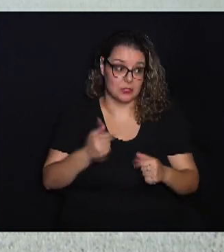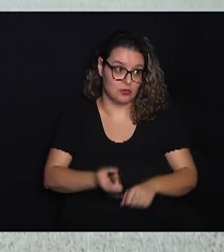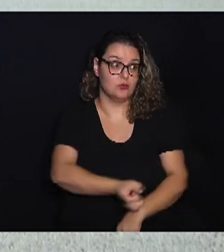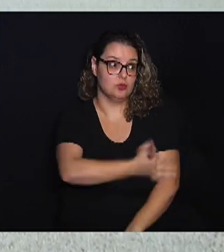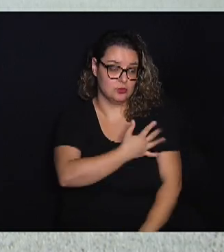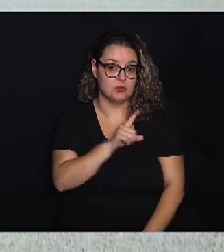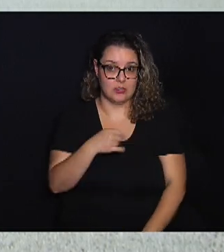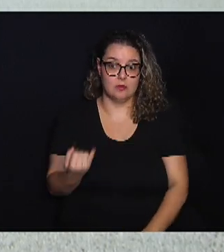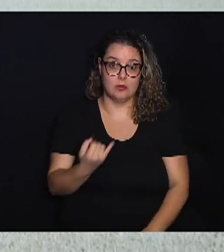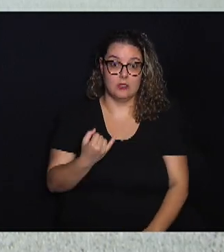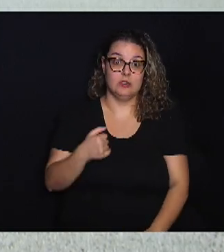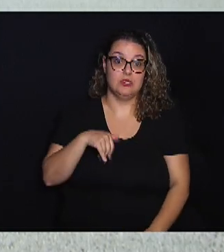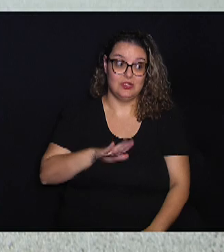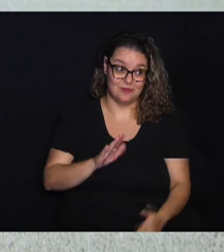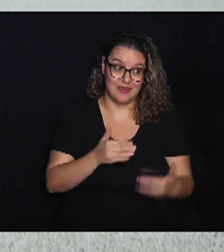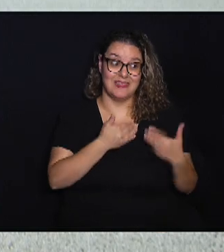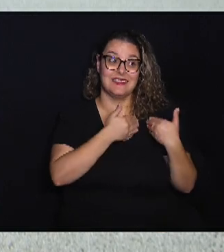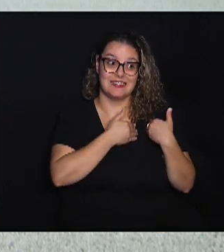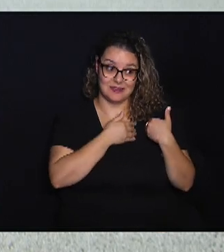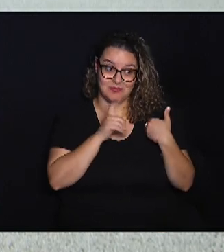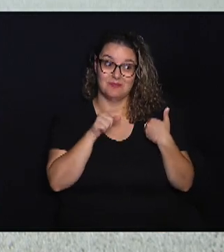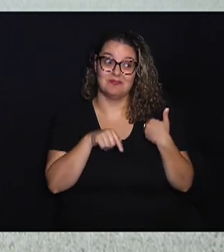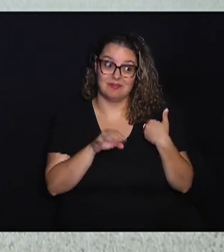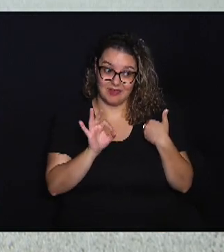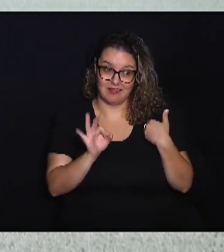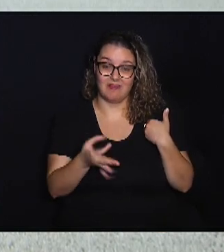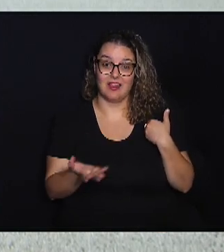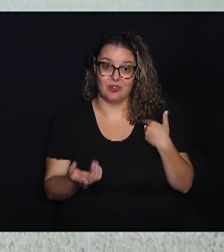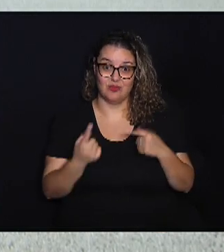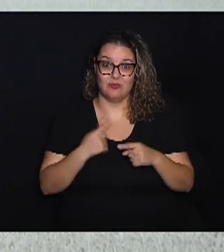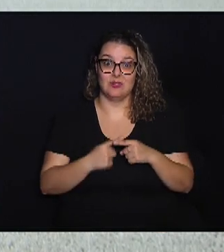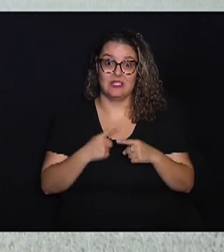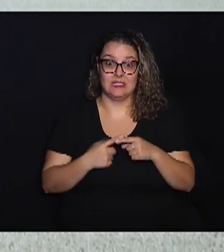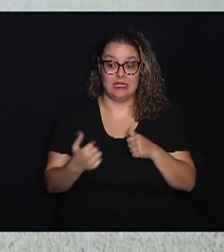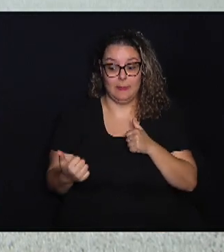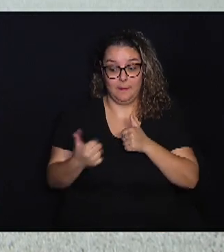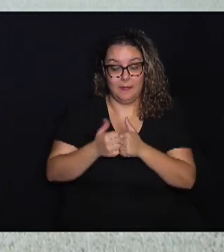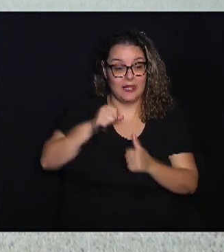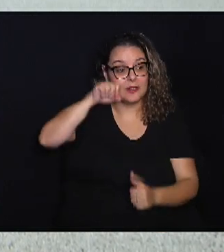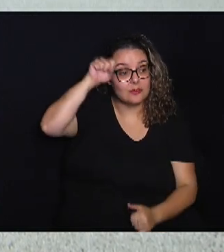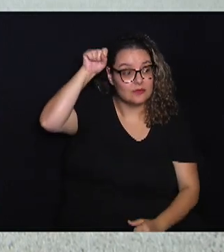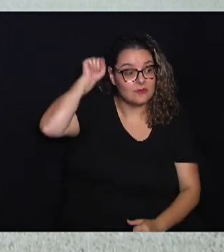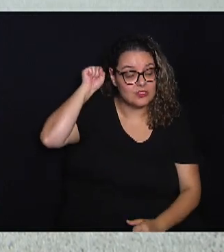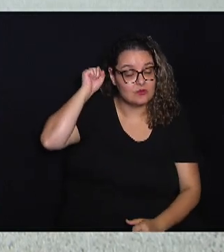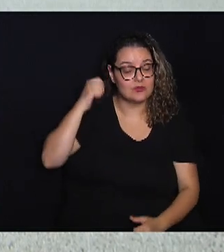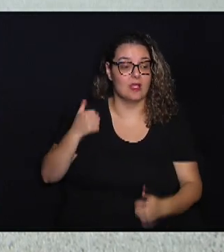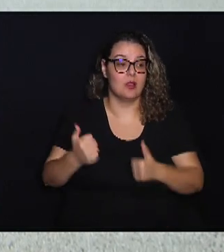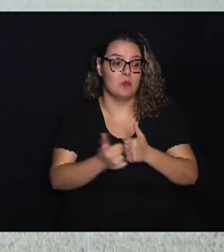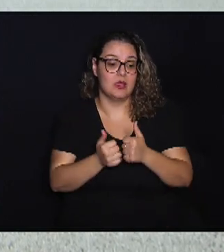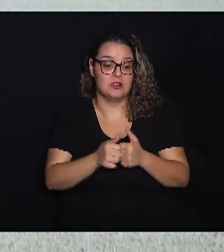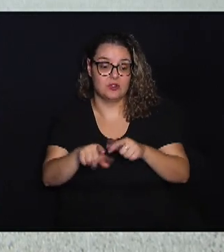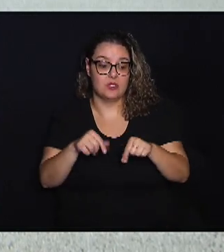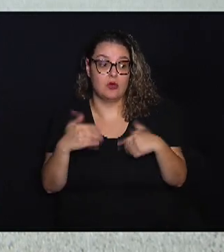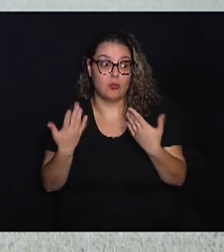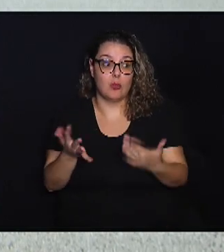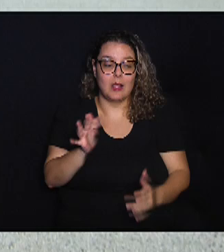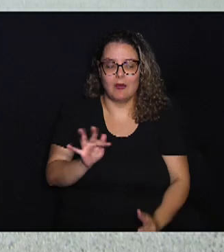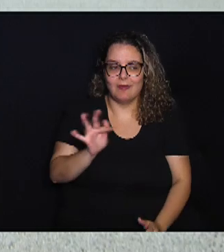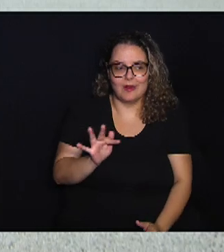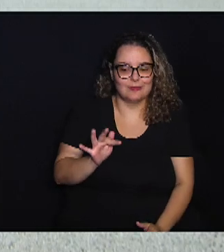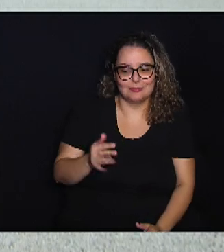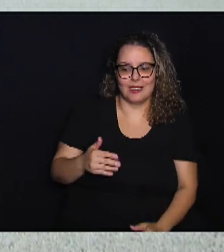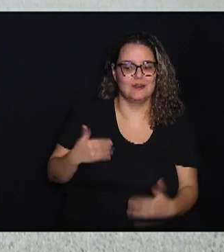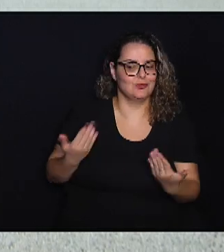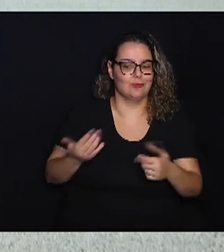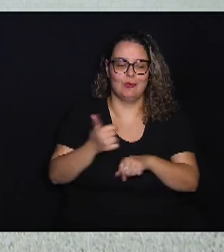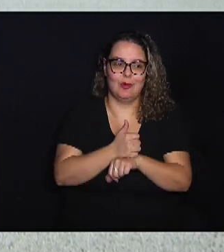mas de muito mais responsabilidade, porque você está próximo ali do vestibular, próximo de escolher o que você vai fazer